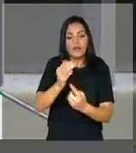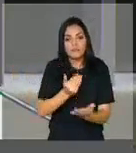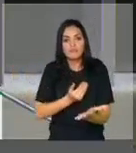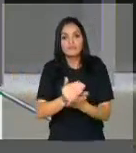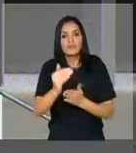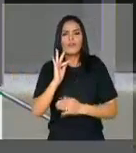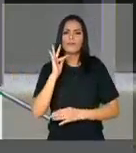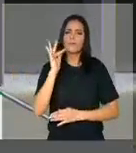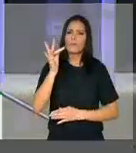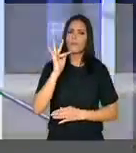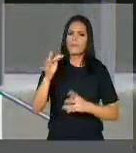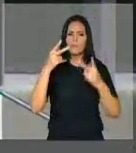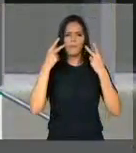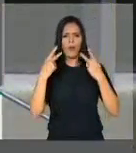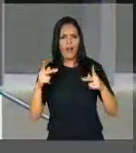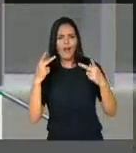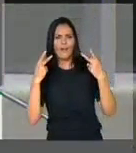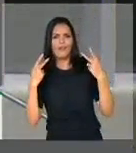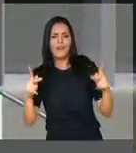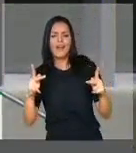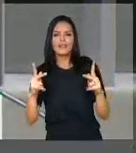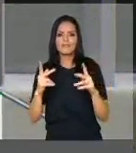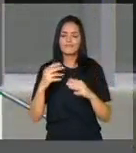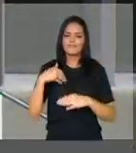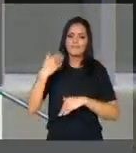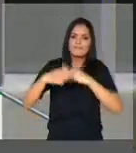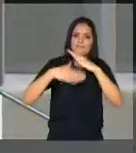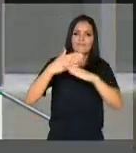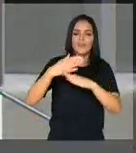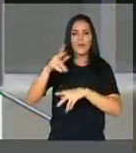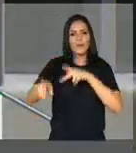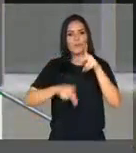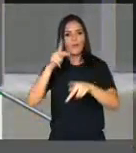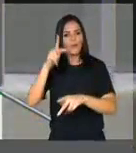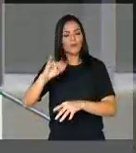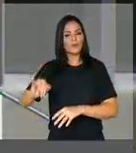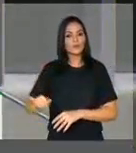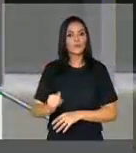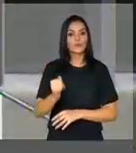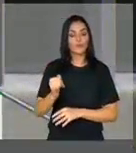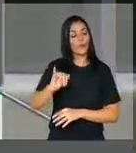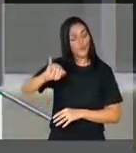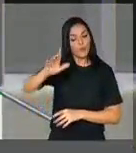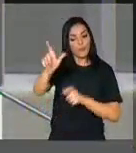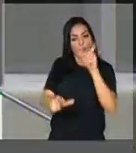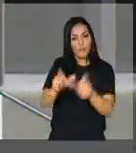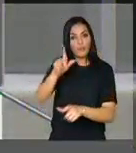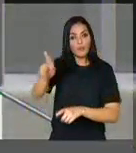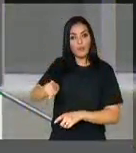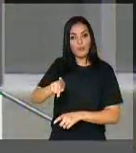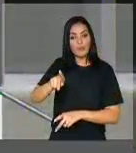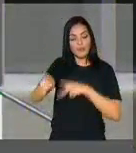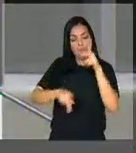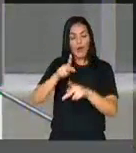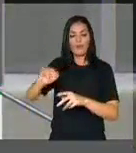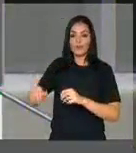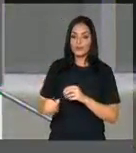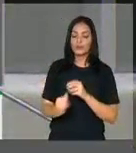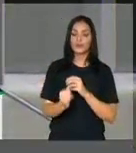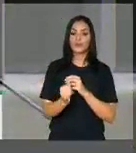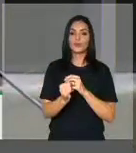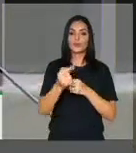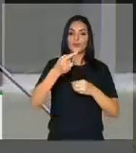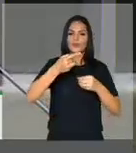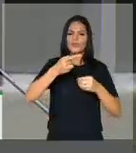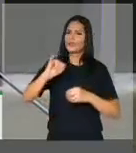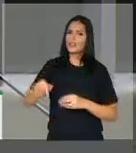tempo profético para o povo judeu e para o mundo. Hoje, a Câmara dos Deputados, em nome